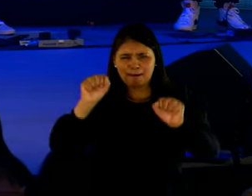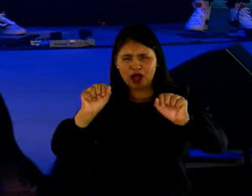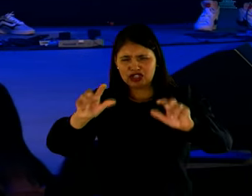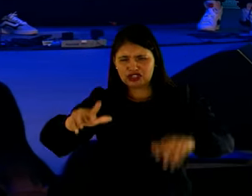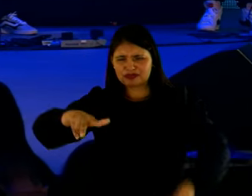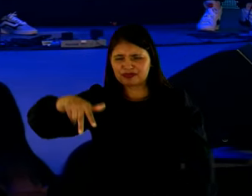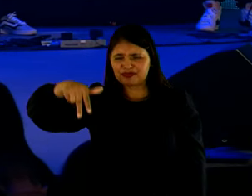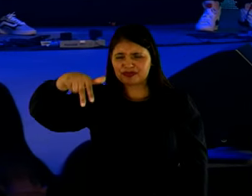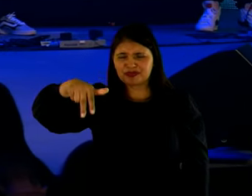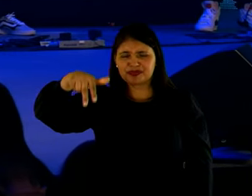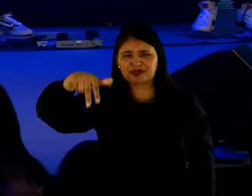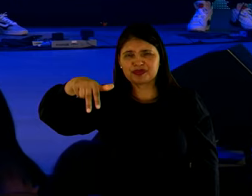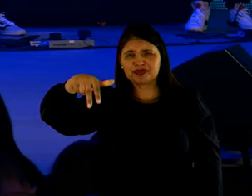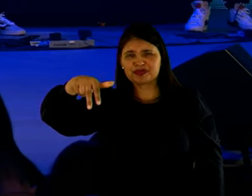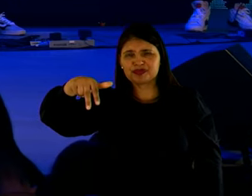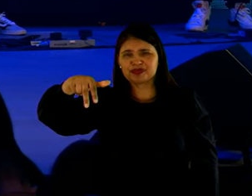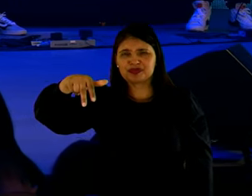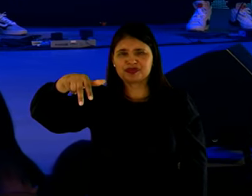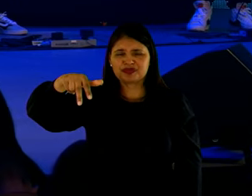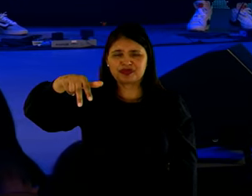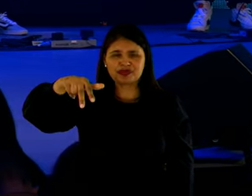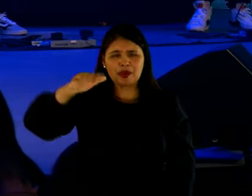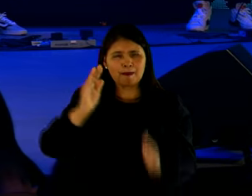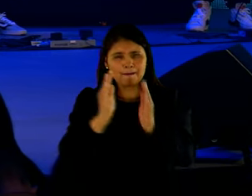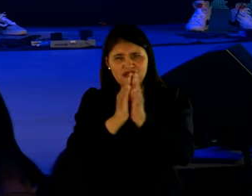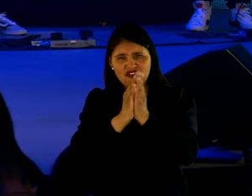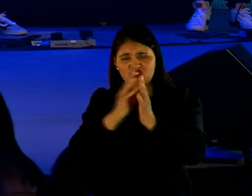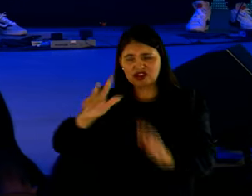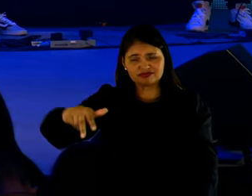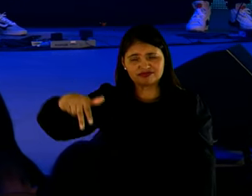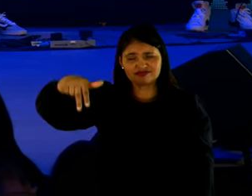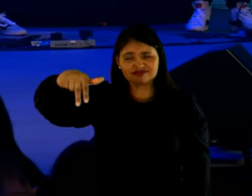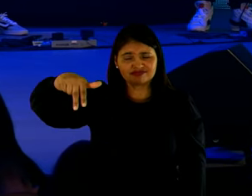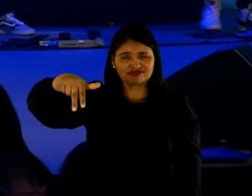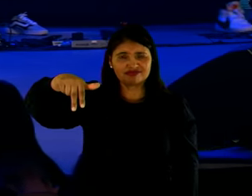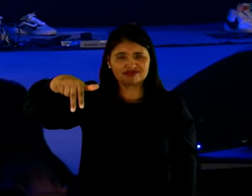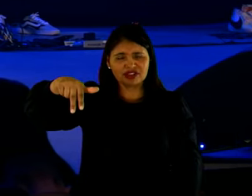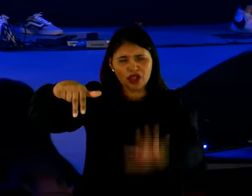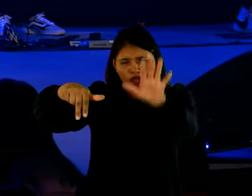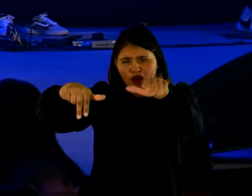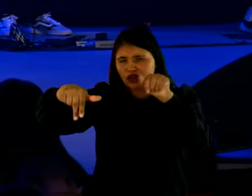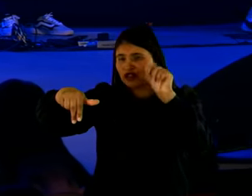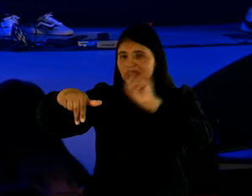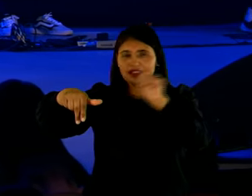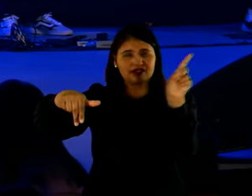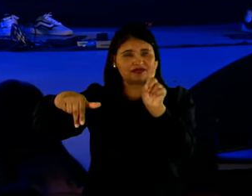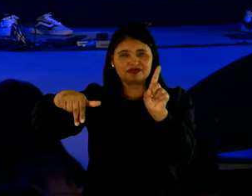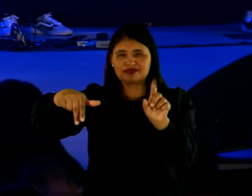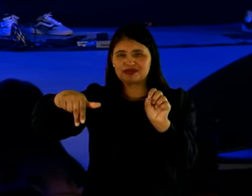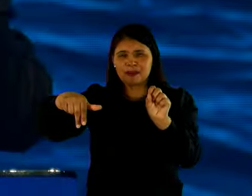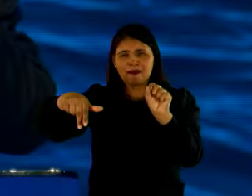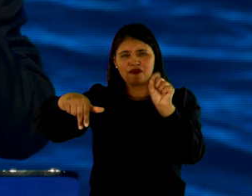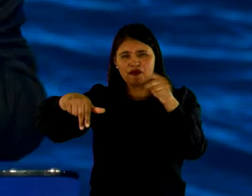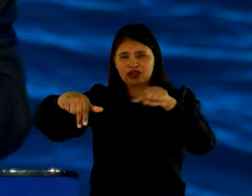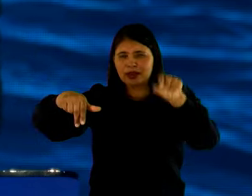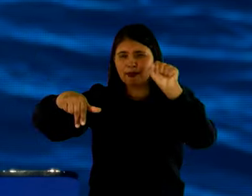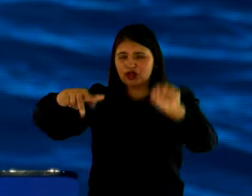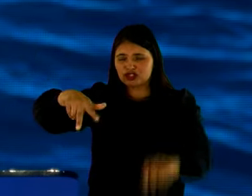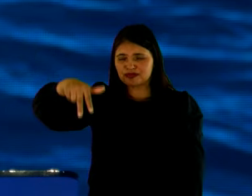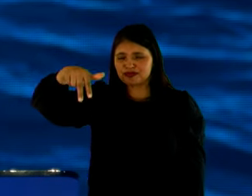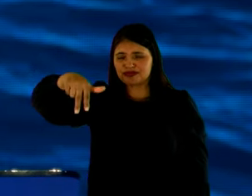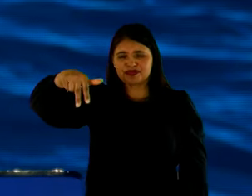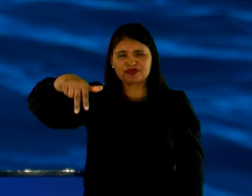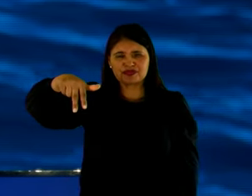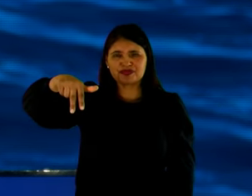seu lugar. Fique de pé no seu lugar. Eu não vou te chamar na frente, não quero te constranger, mas fica de pé no seu lugar. Eu